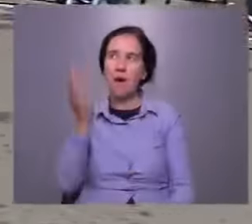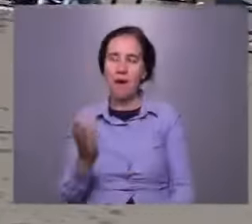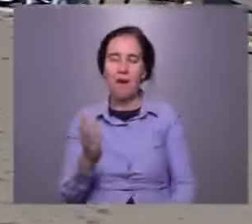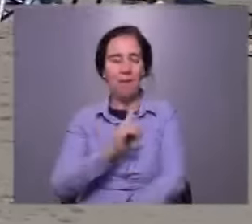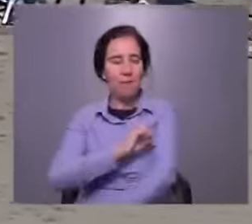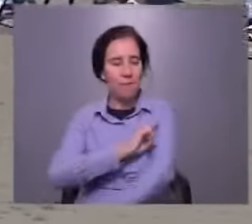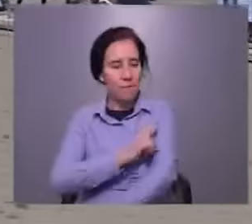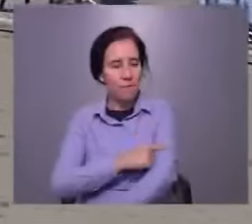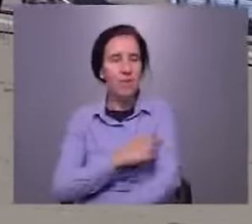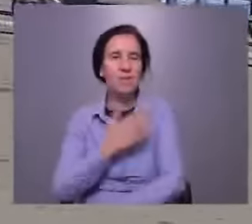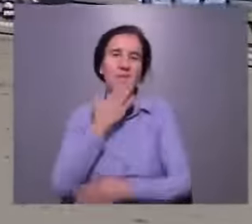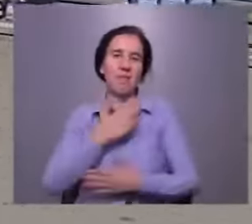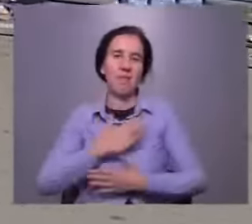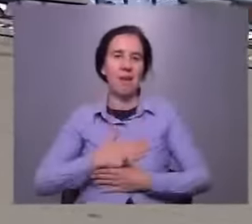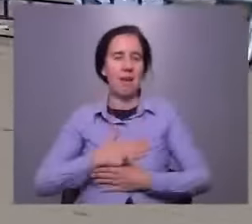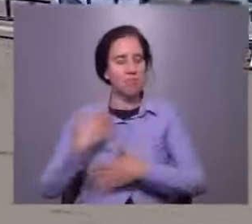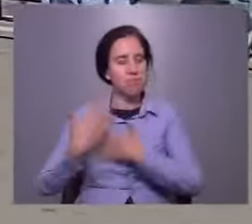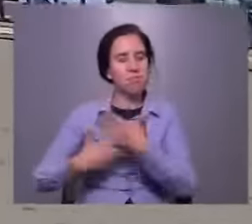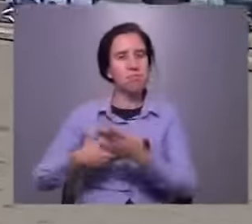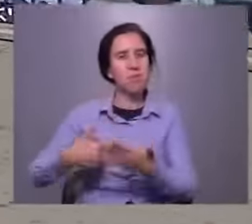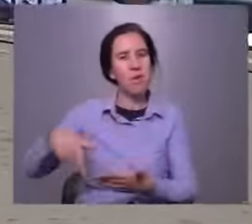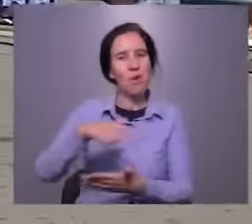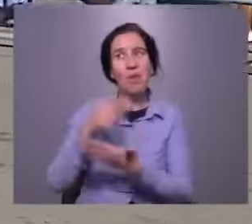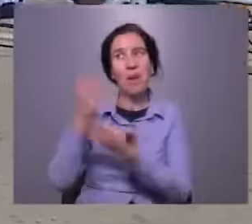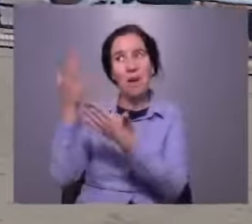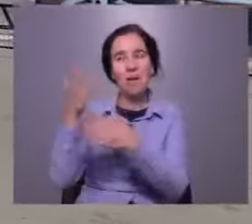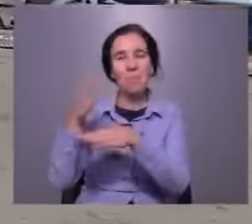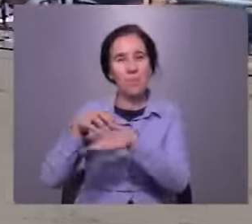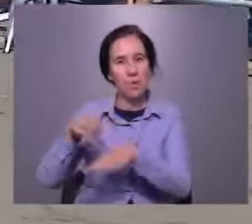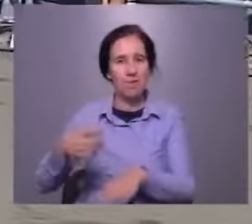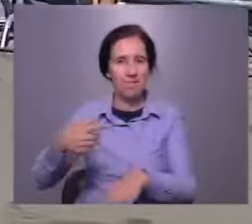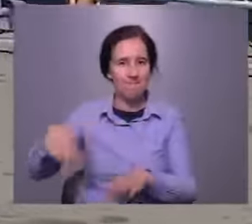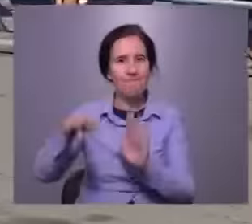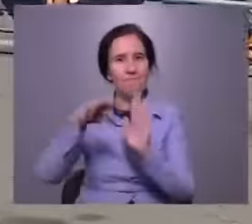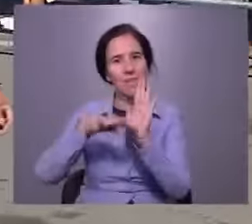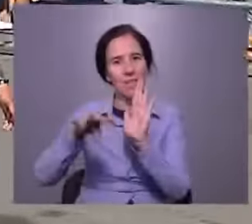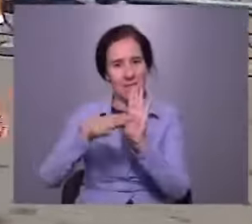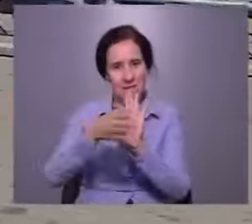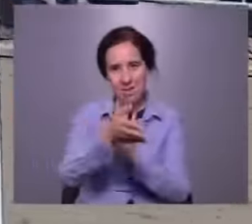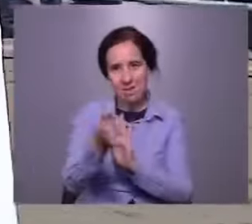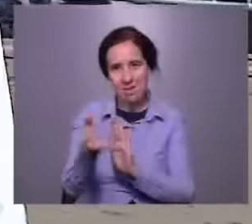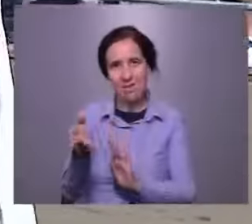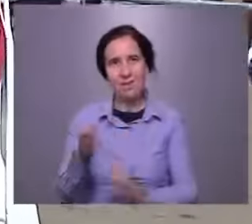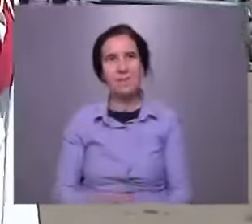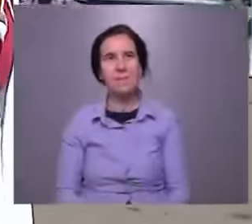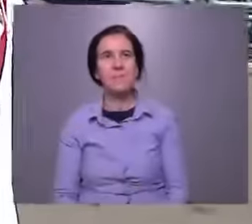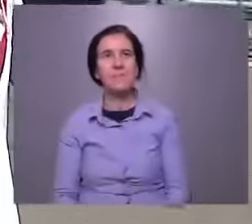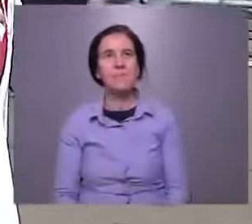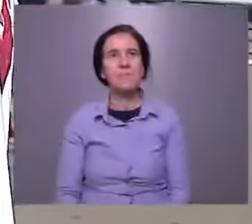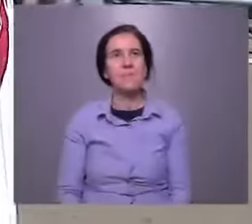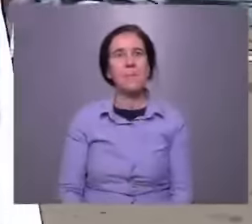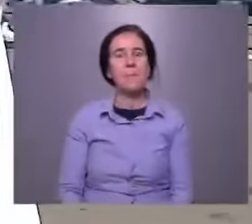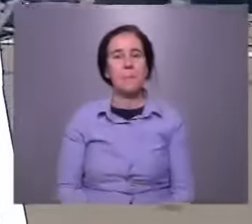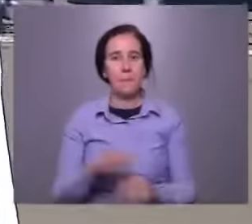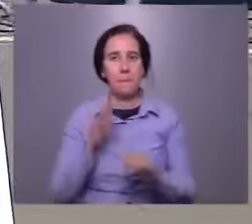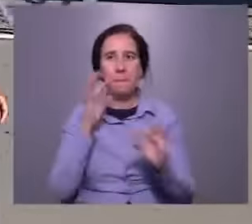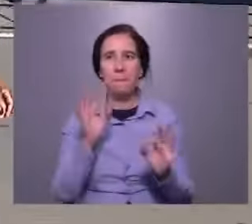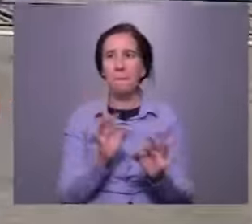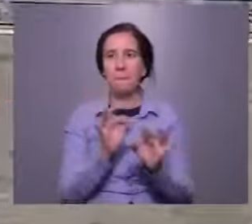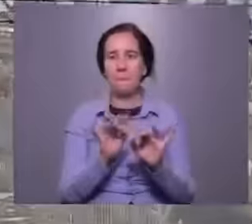a festa que é a Páscoa do Senhor. E é por isso que dizemos com voz forte: o Senhor é